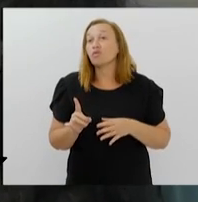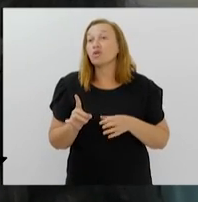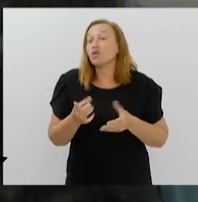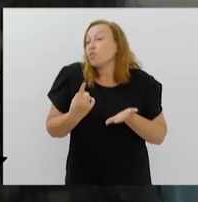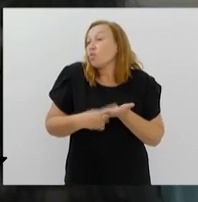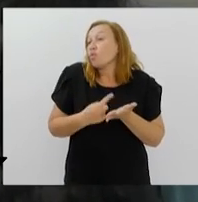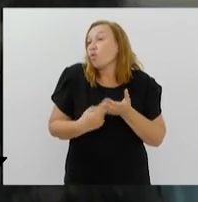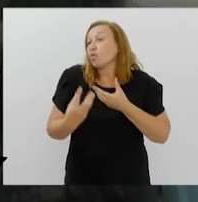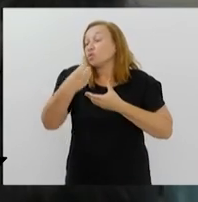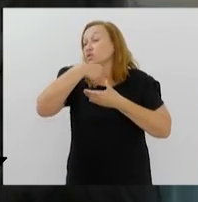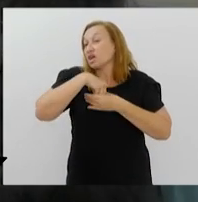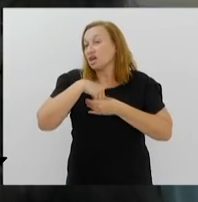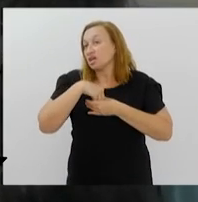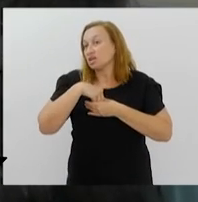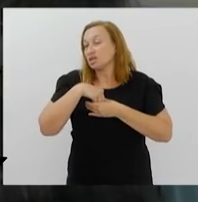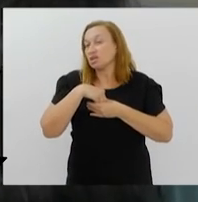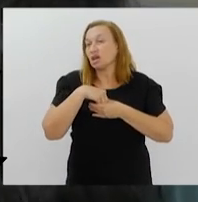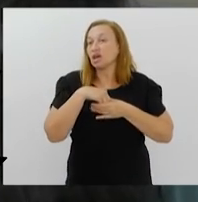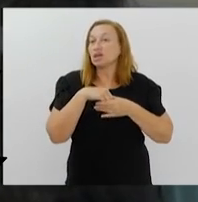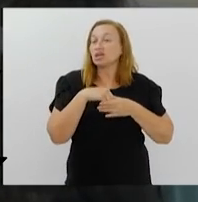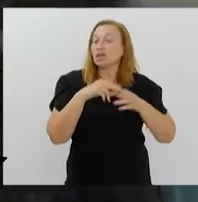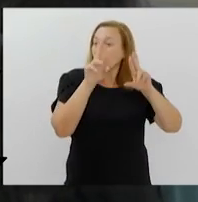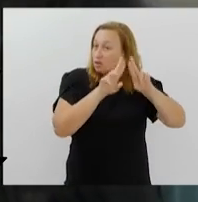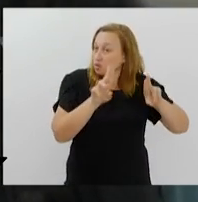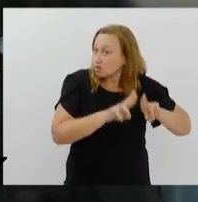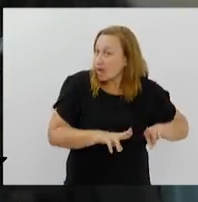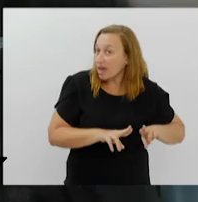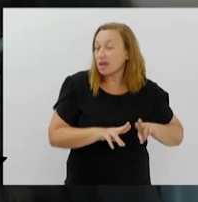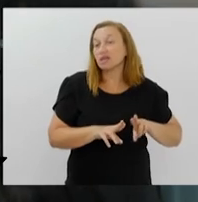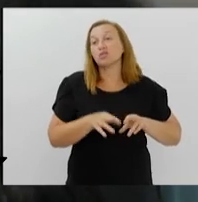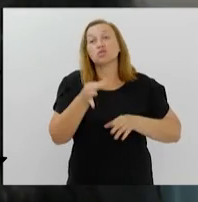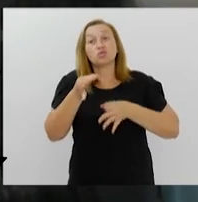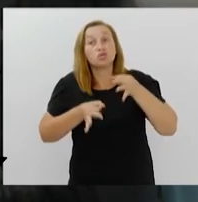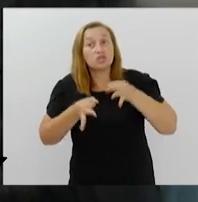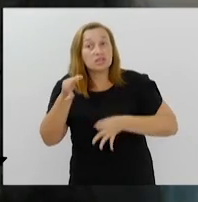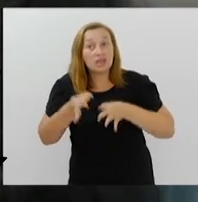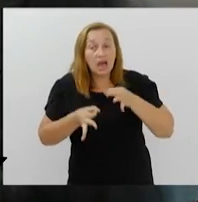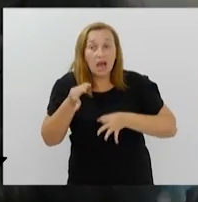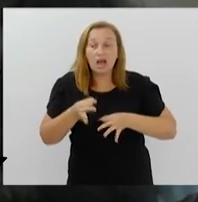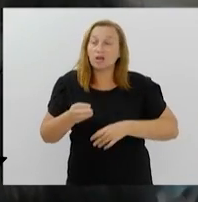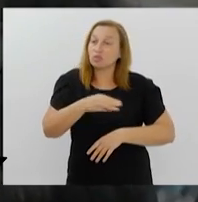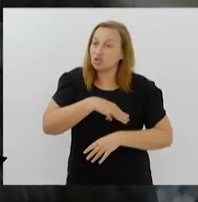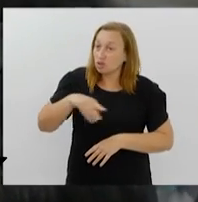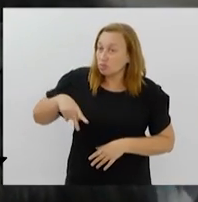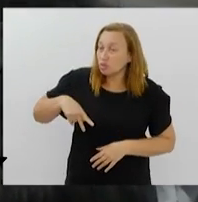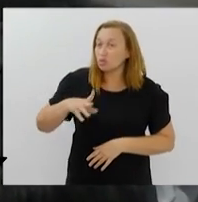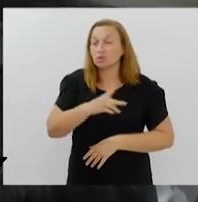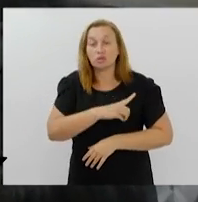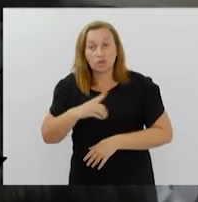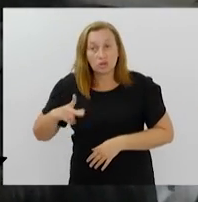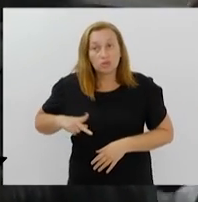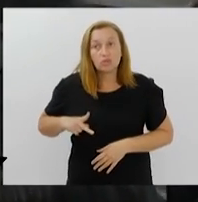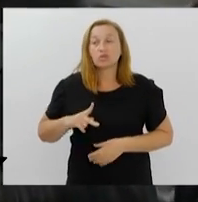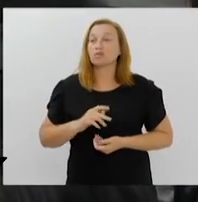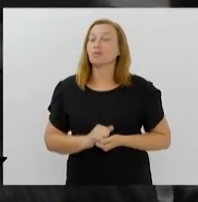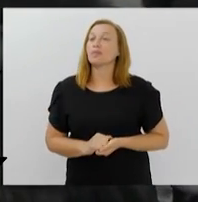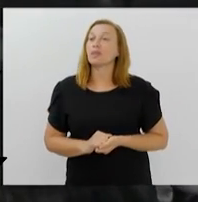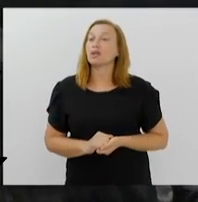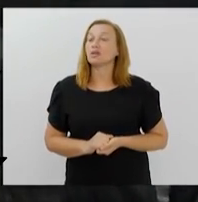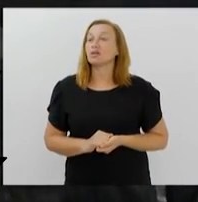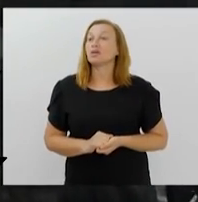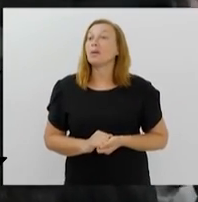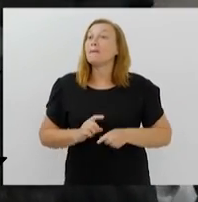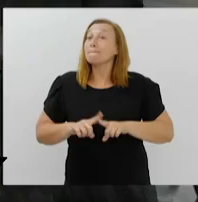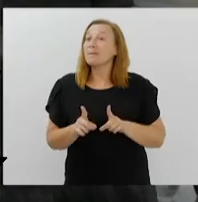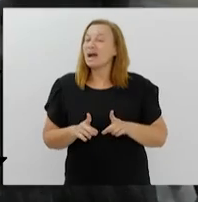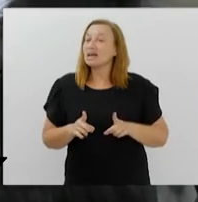superiores entre as unimeds como senhor disse com a interveniência da Defensoria do Judiciário Seja lá o que for mas